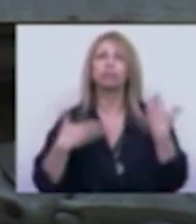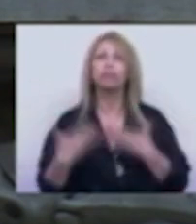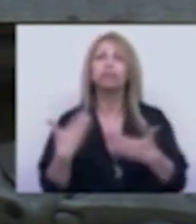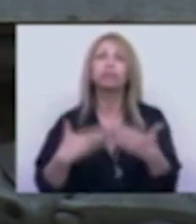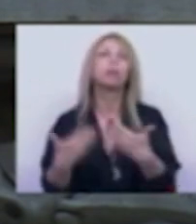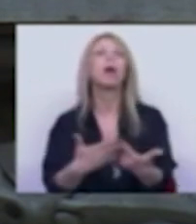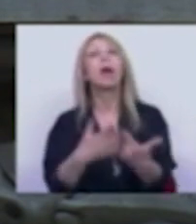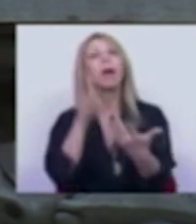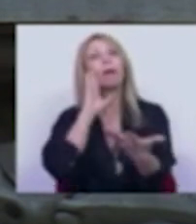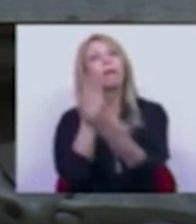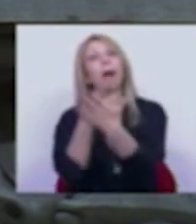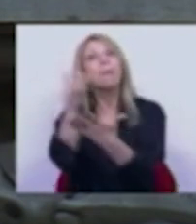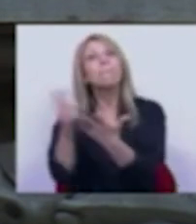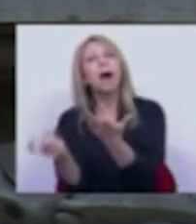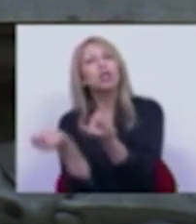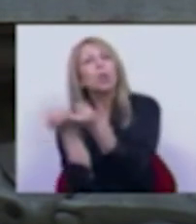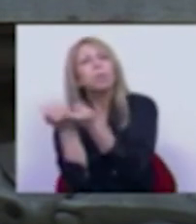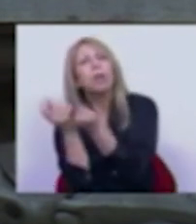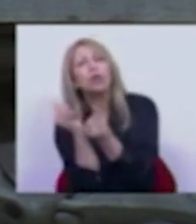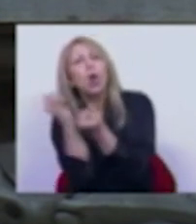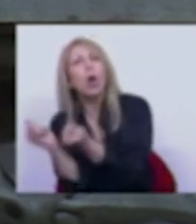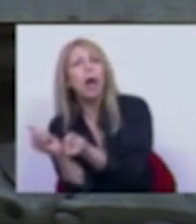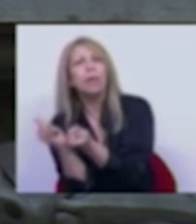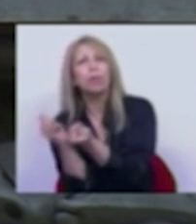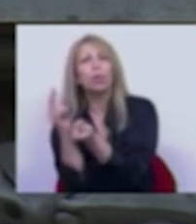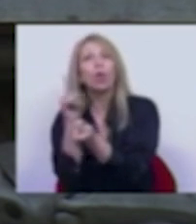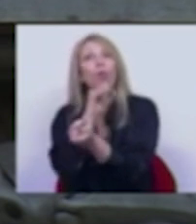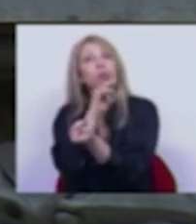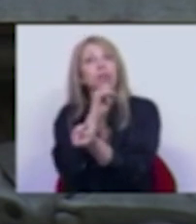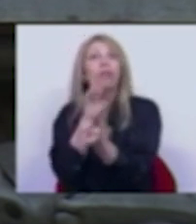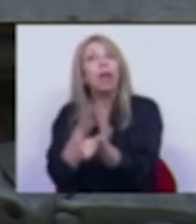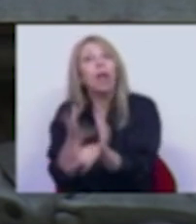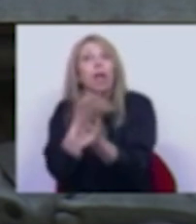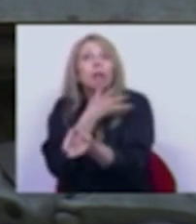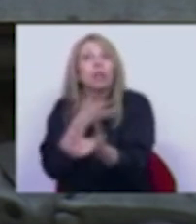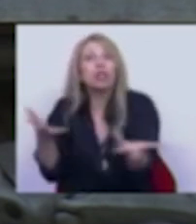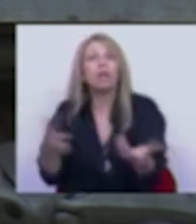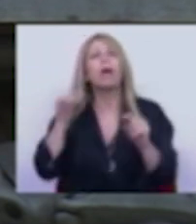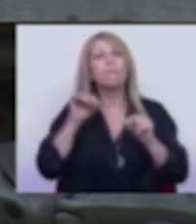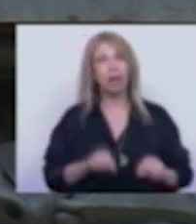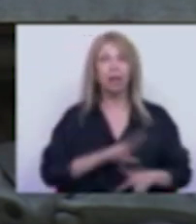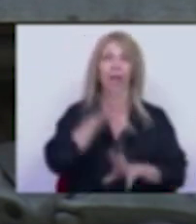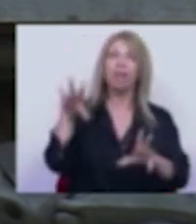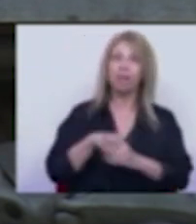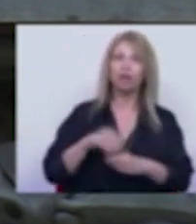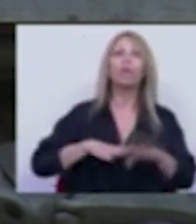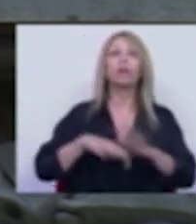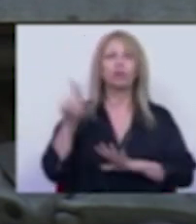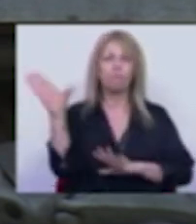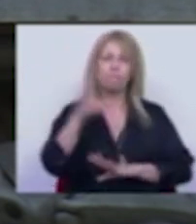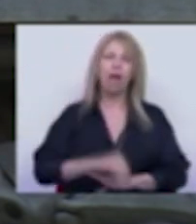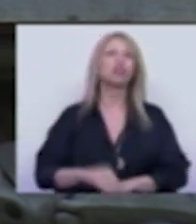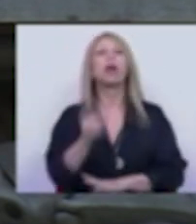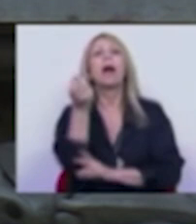ao lado, a paz possível e desejável. Mas fazem mais, muito mais, cá dentro. Desinfetam lares e